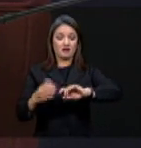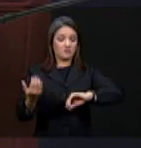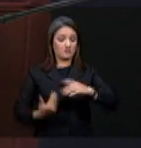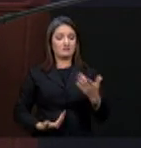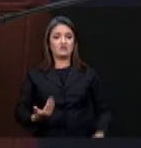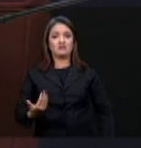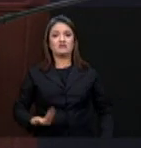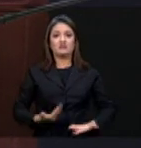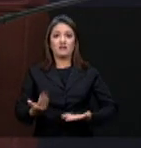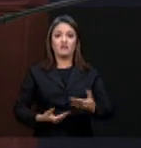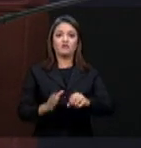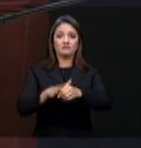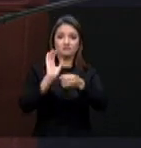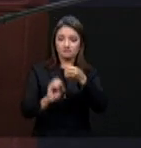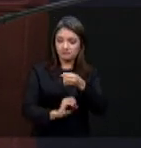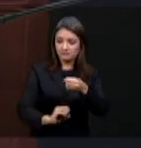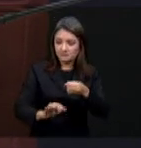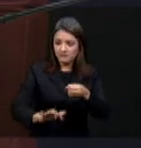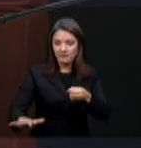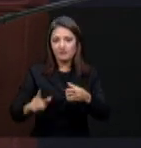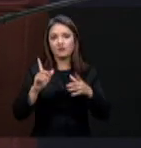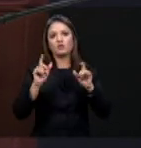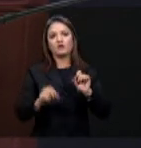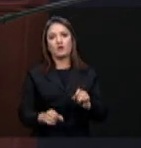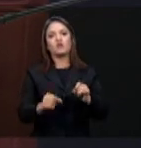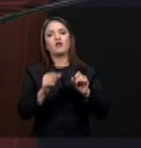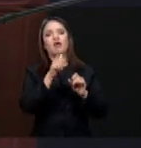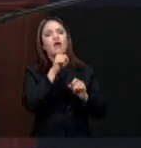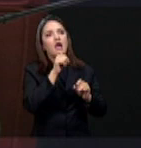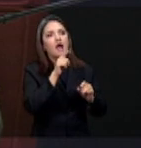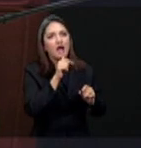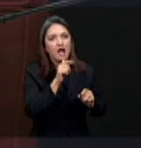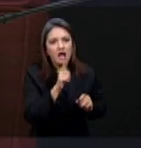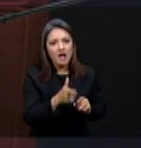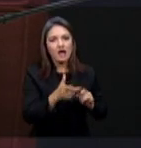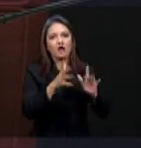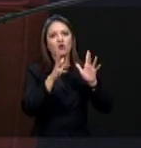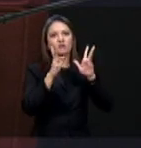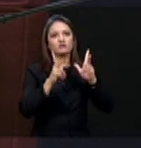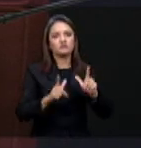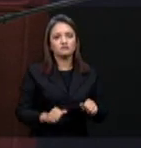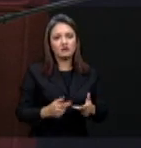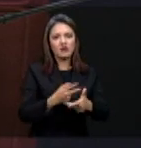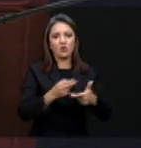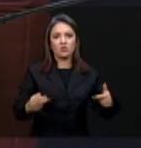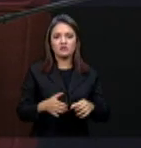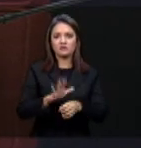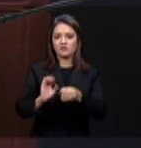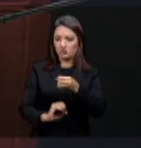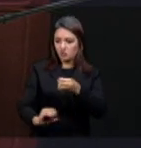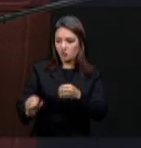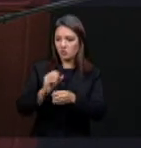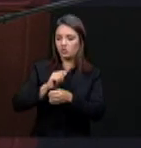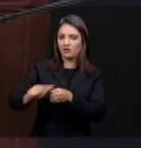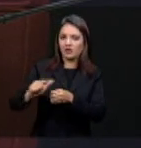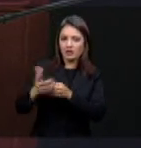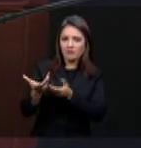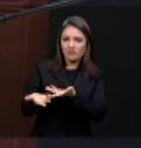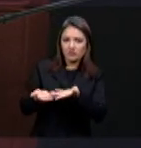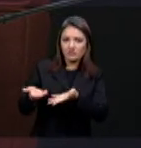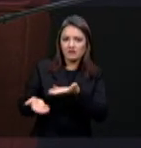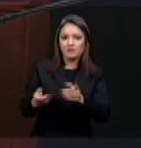que é tratamento e distribuição de água coleta e tratamento de esgotos correções responsabilidade exclusiva do setor público